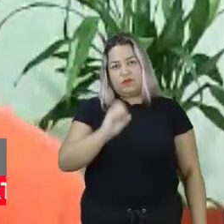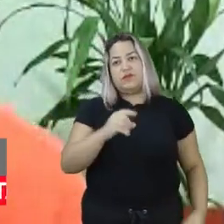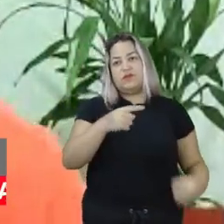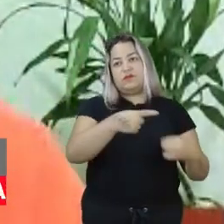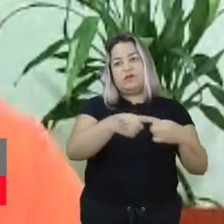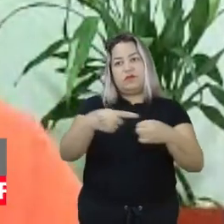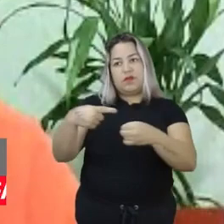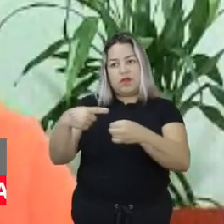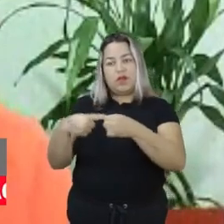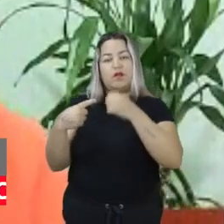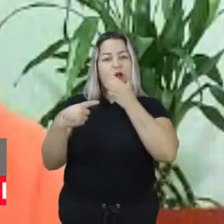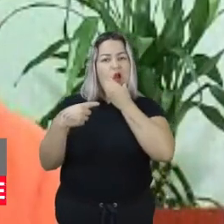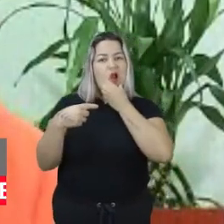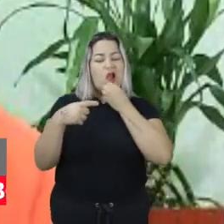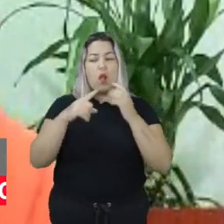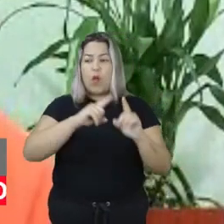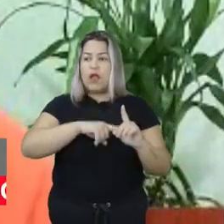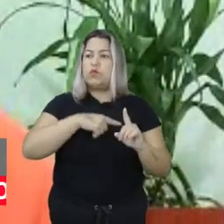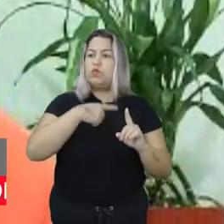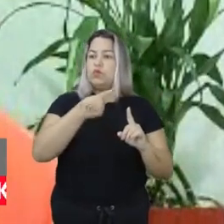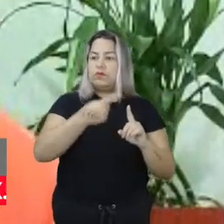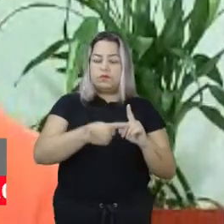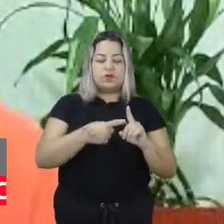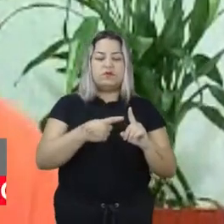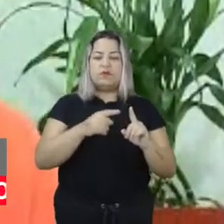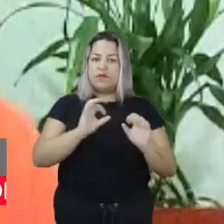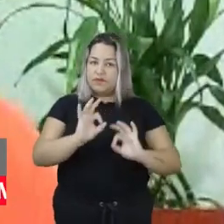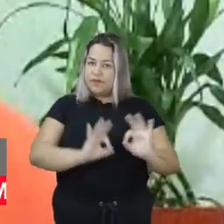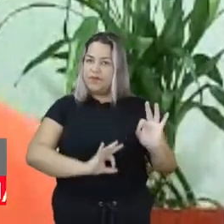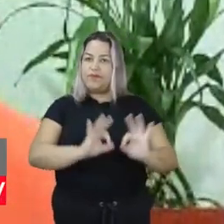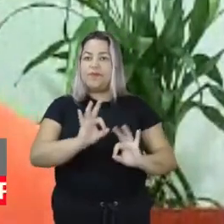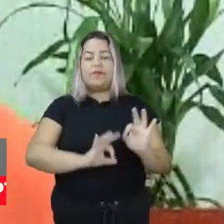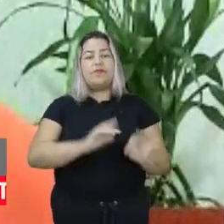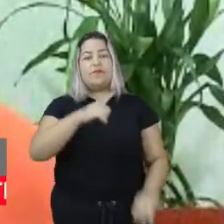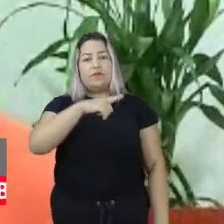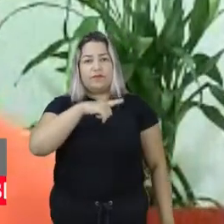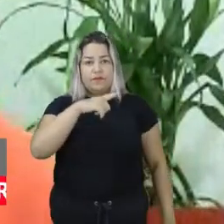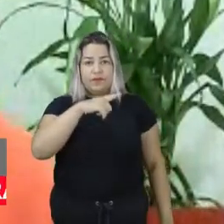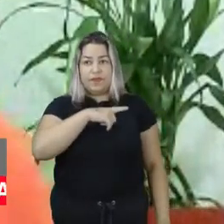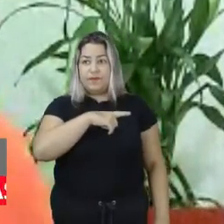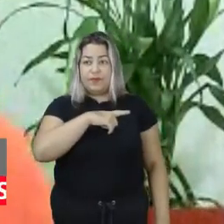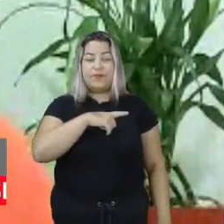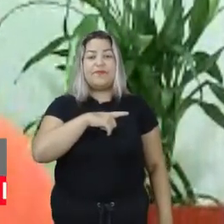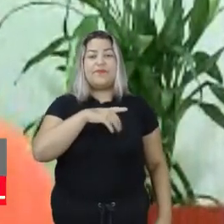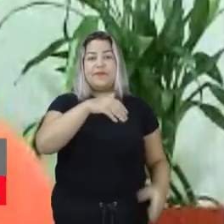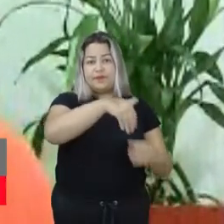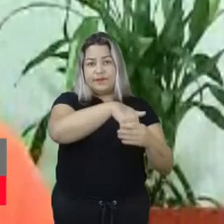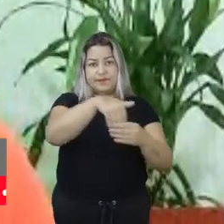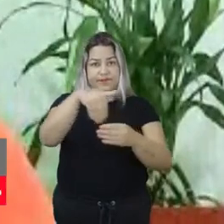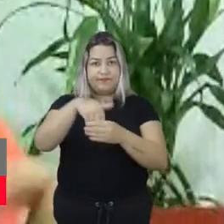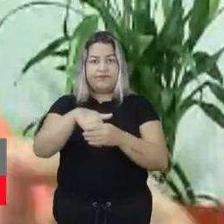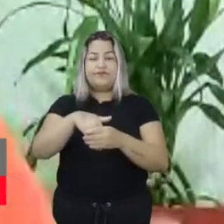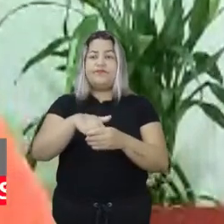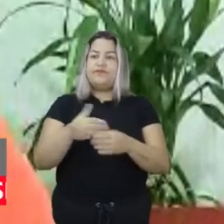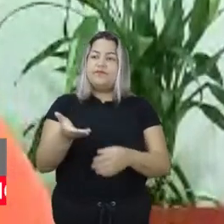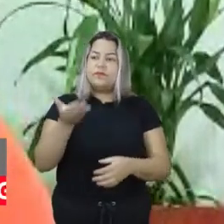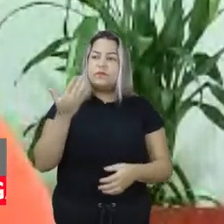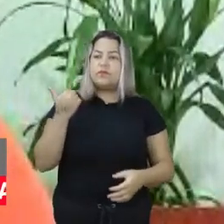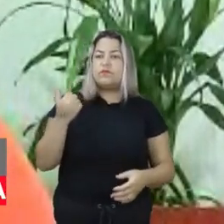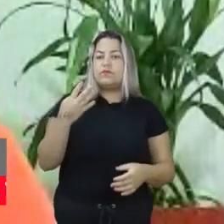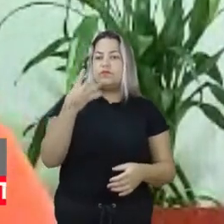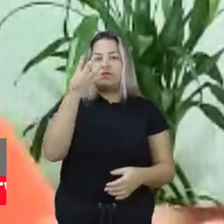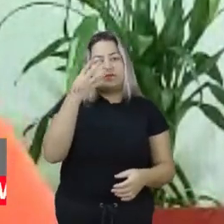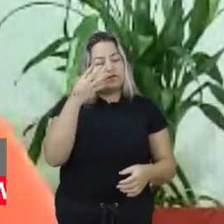Quer dizer que a gente quase dobrou o tamanho de organização. E nós tivemos um salto muito grande nas eleições passadas aqui do presidente Lula. Nós soltamos de 4